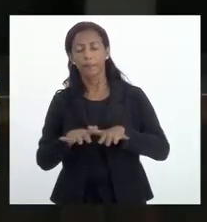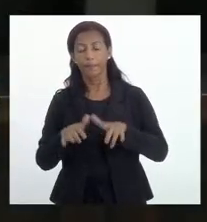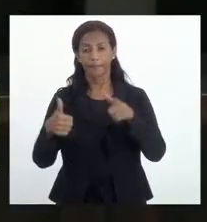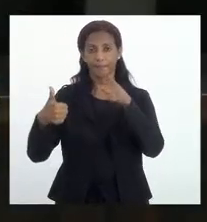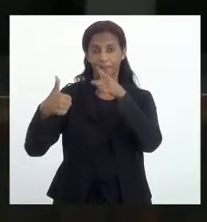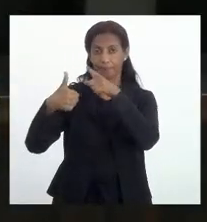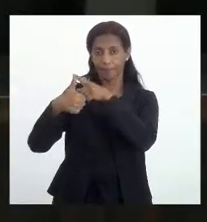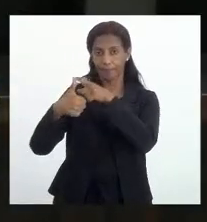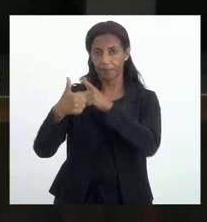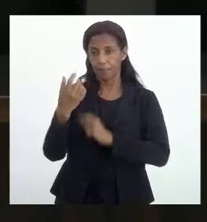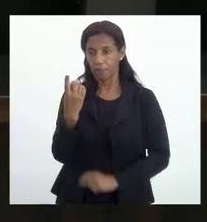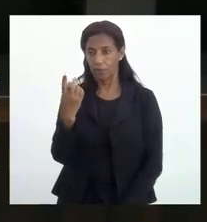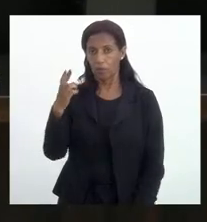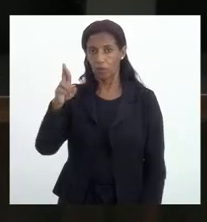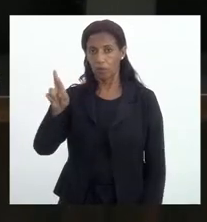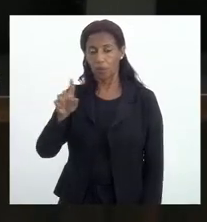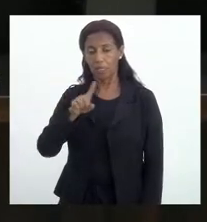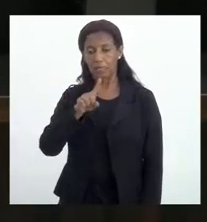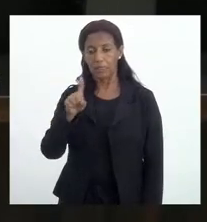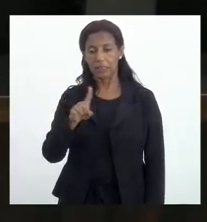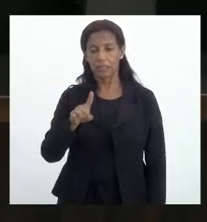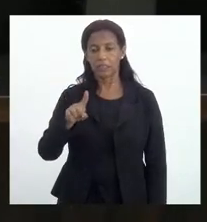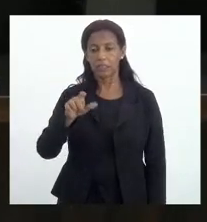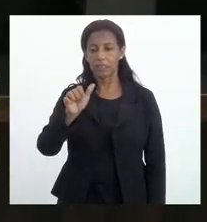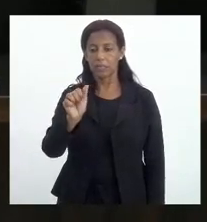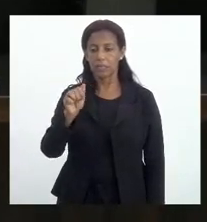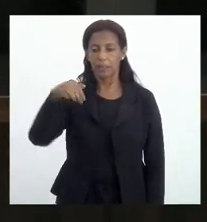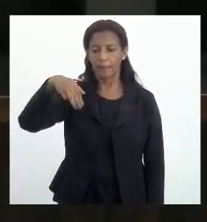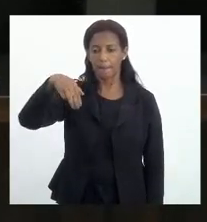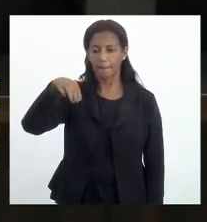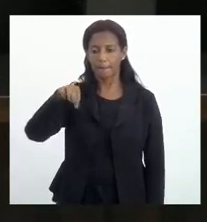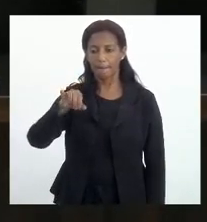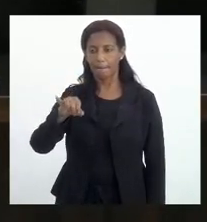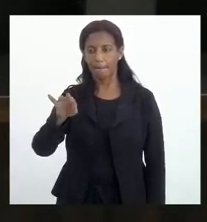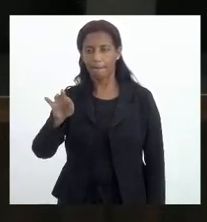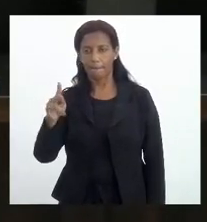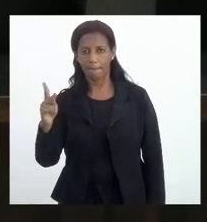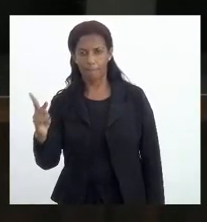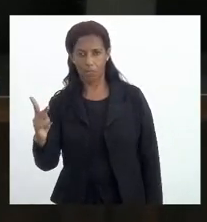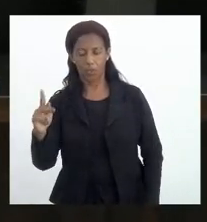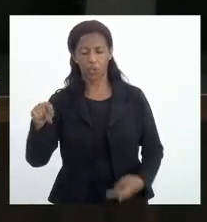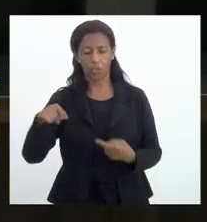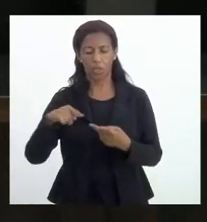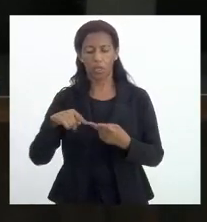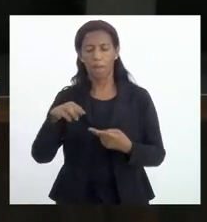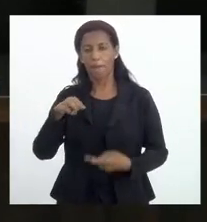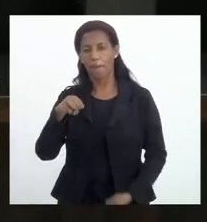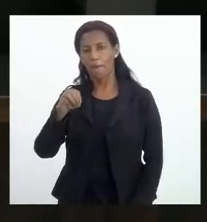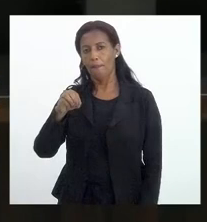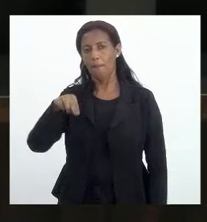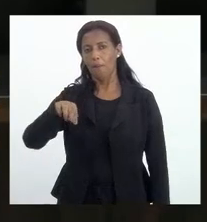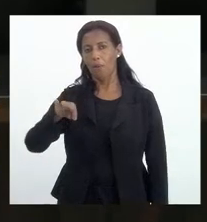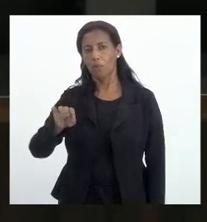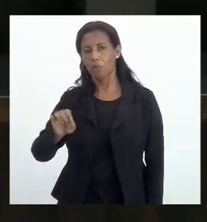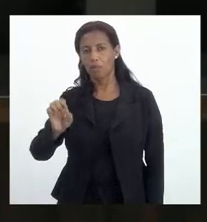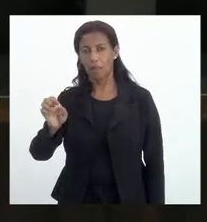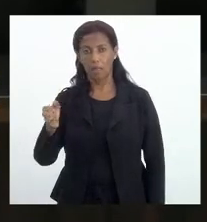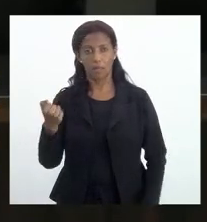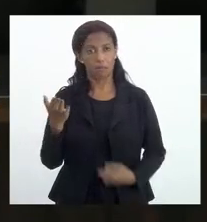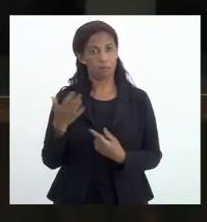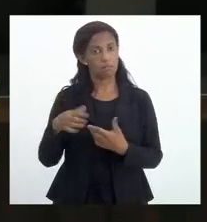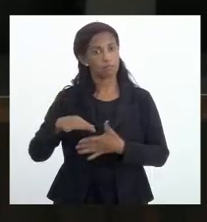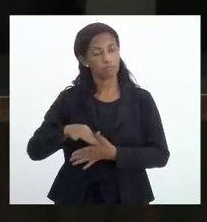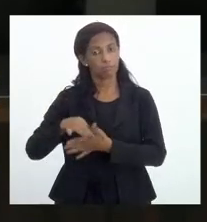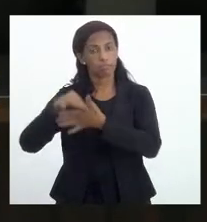Primeiro, o doutor Zamit e o doutor Montese, representando aqui